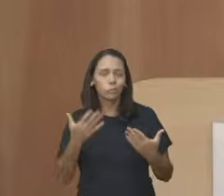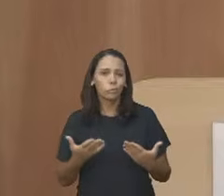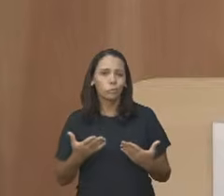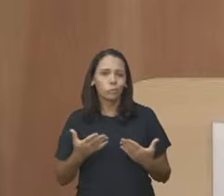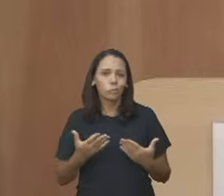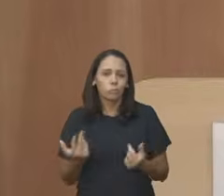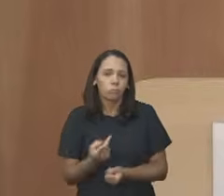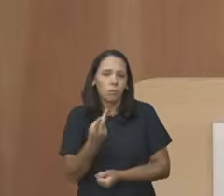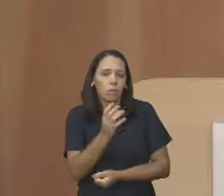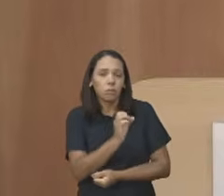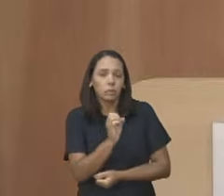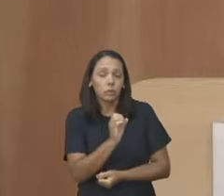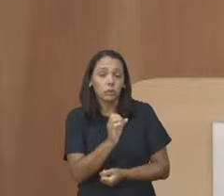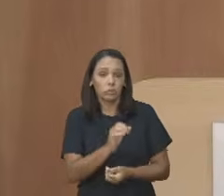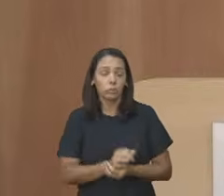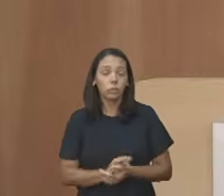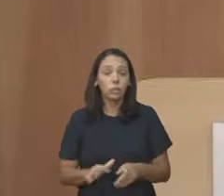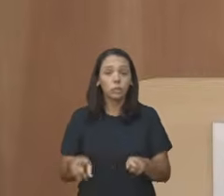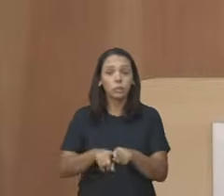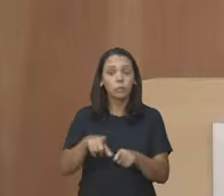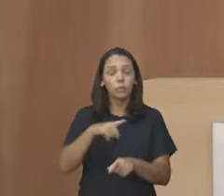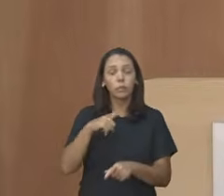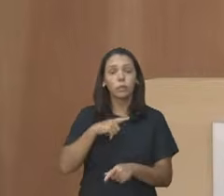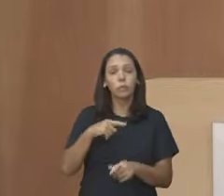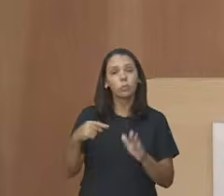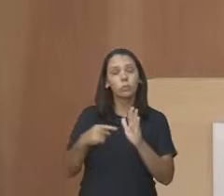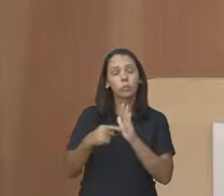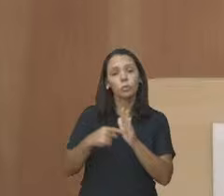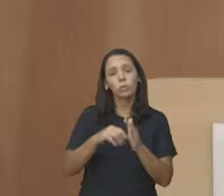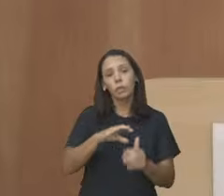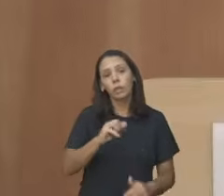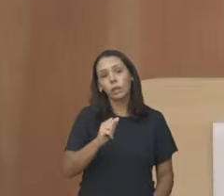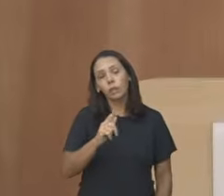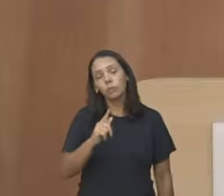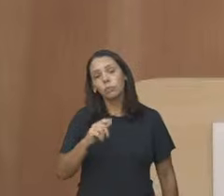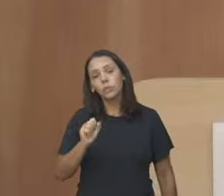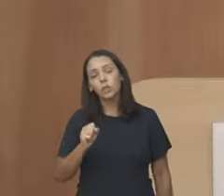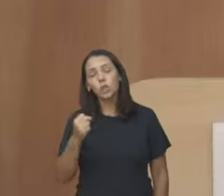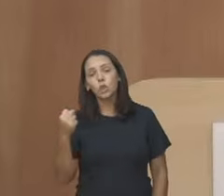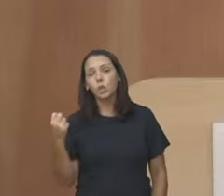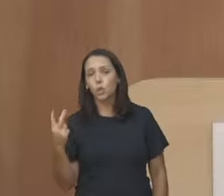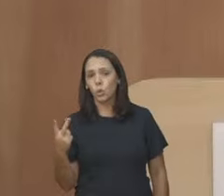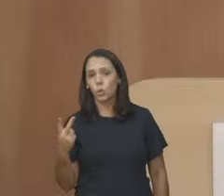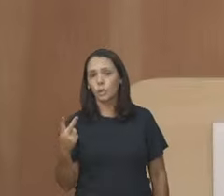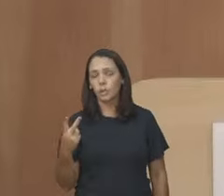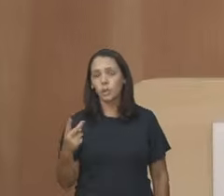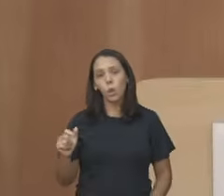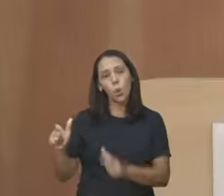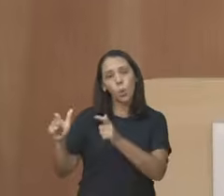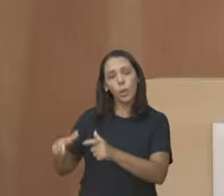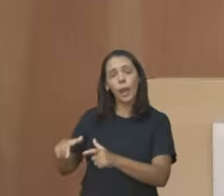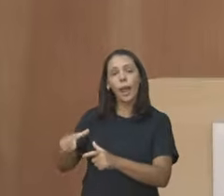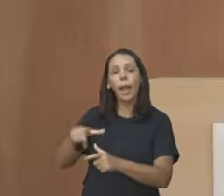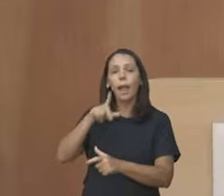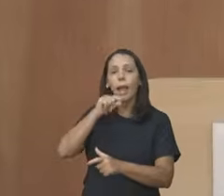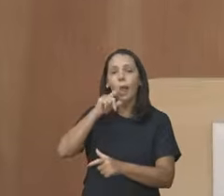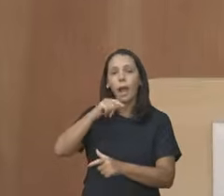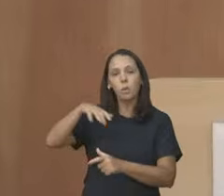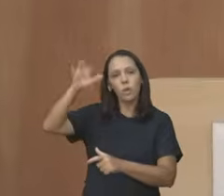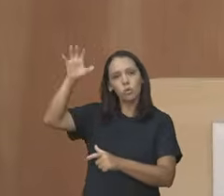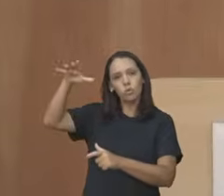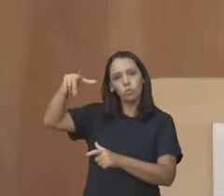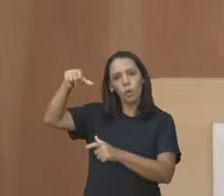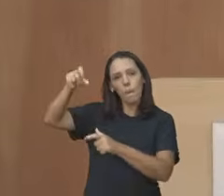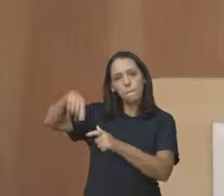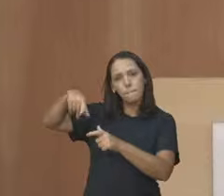pastor. A gente também tem denúncias aqui sobre o CAPS-2, por exemplo, que está com goteira nesse período de chuvas, porque não tem nenhum investimento na